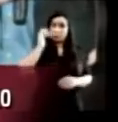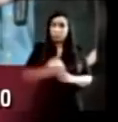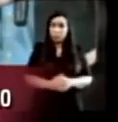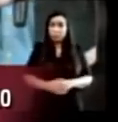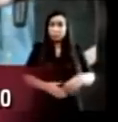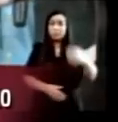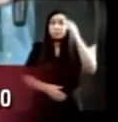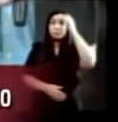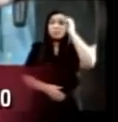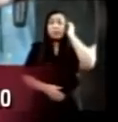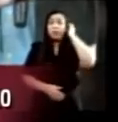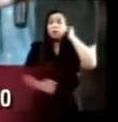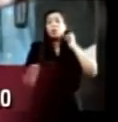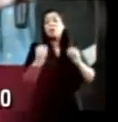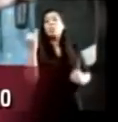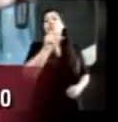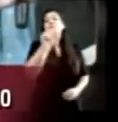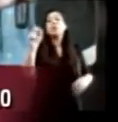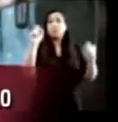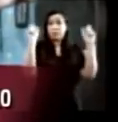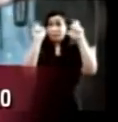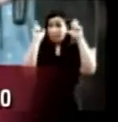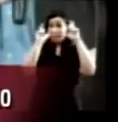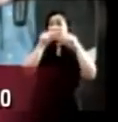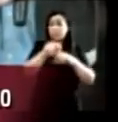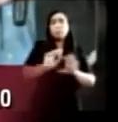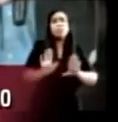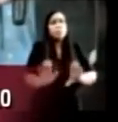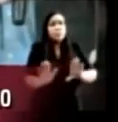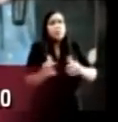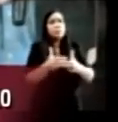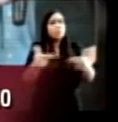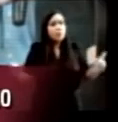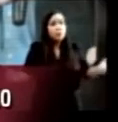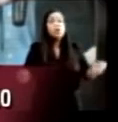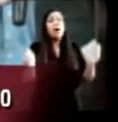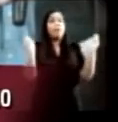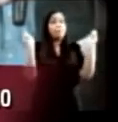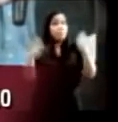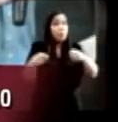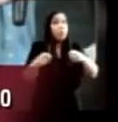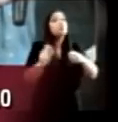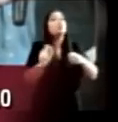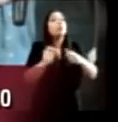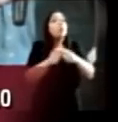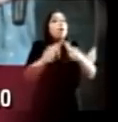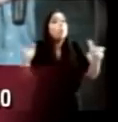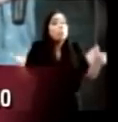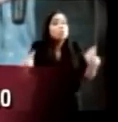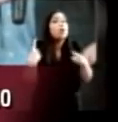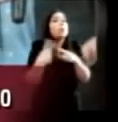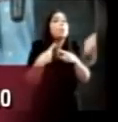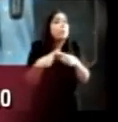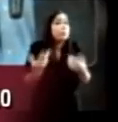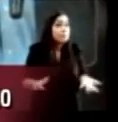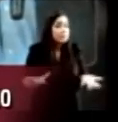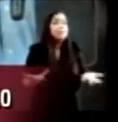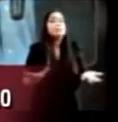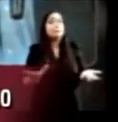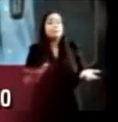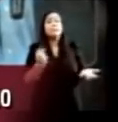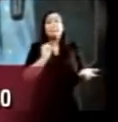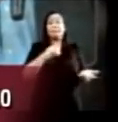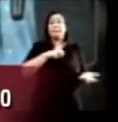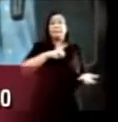fundamental, que vocês prestem atenção nisso. Só que isso pode vir a aumentar, com certeza. Por quê? Porque se eu estou